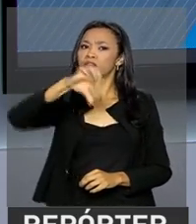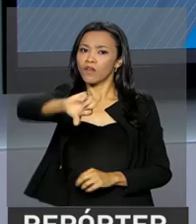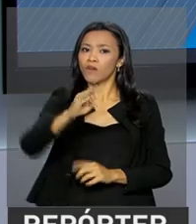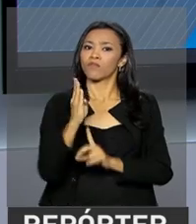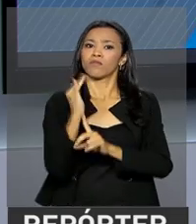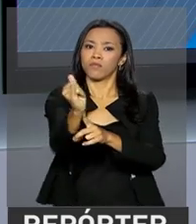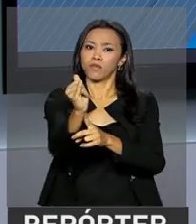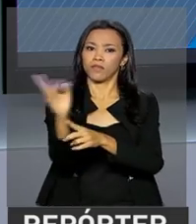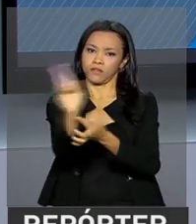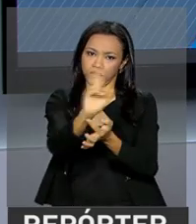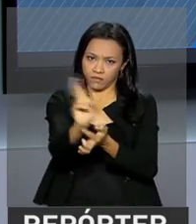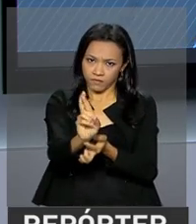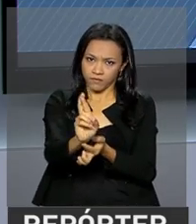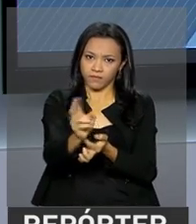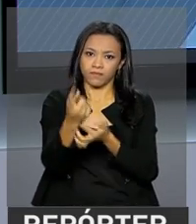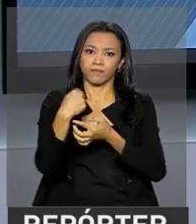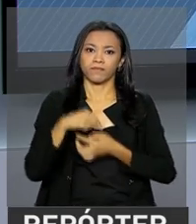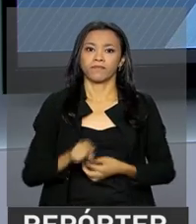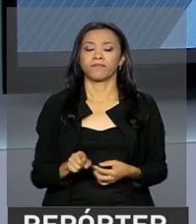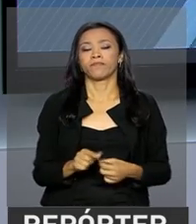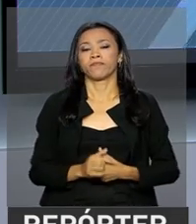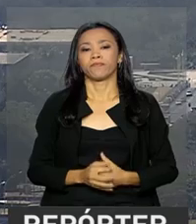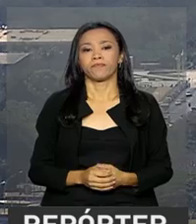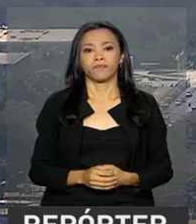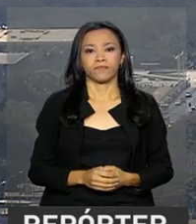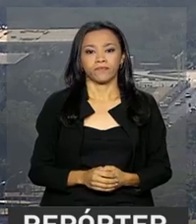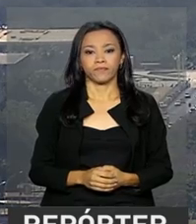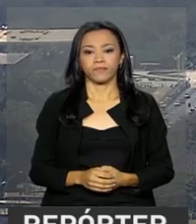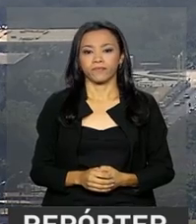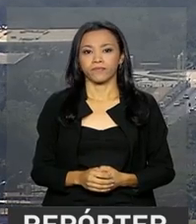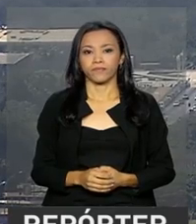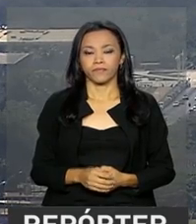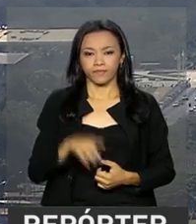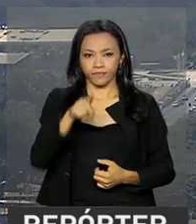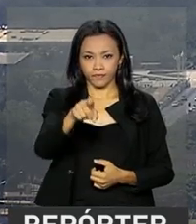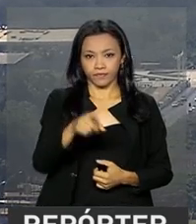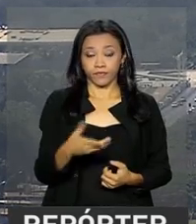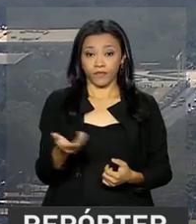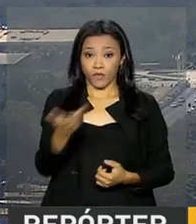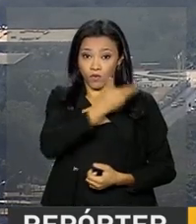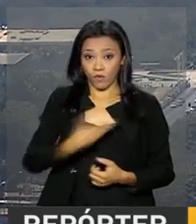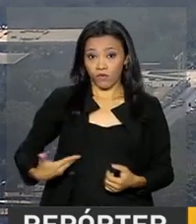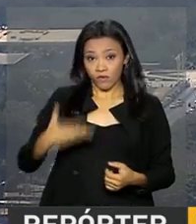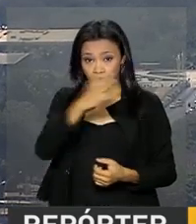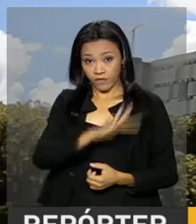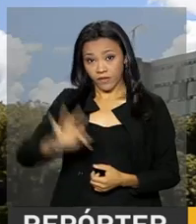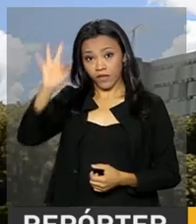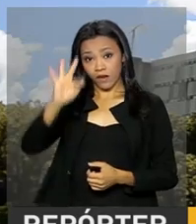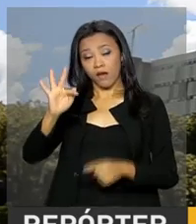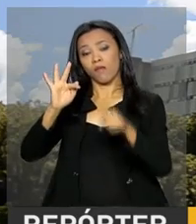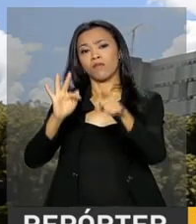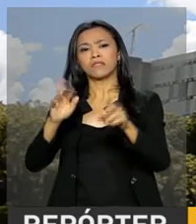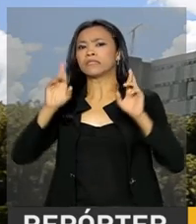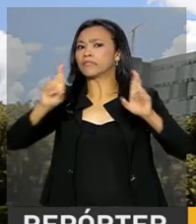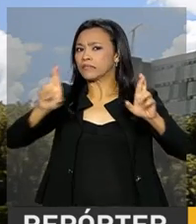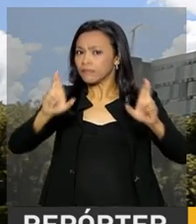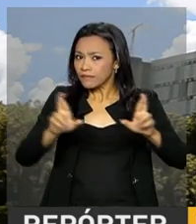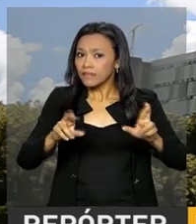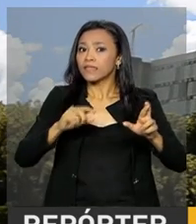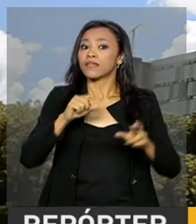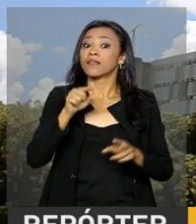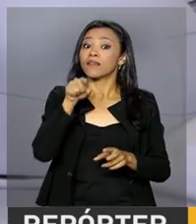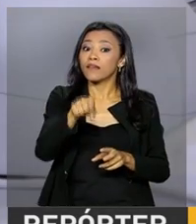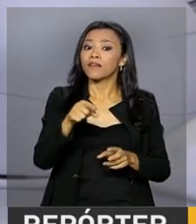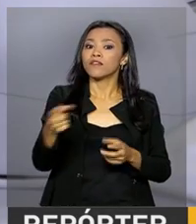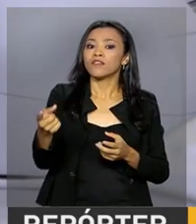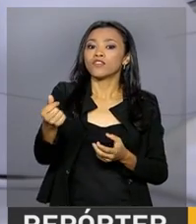39 bilhões deais a união espera que essa compensação seja feita pela